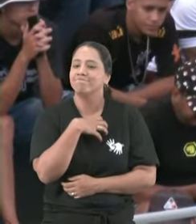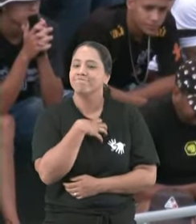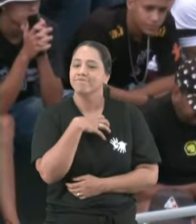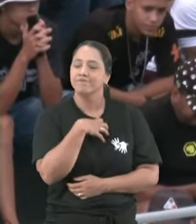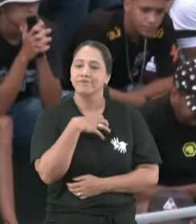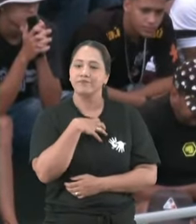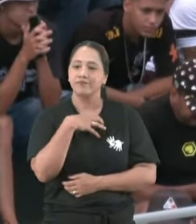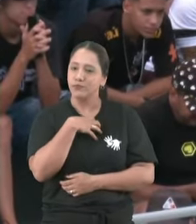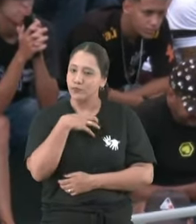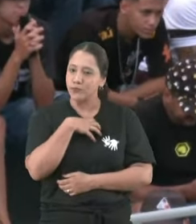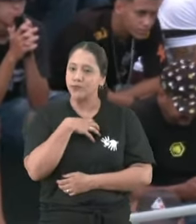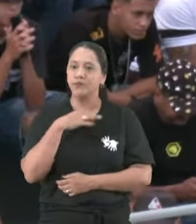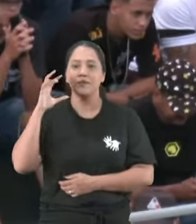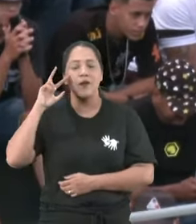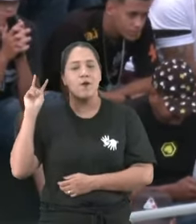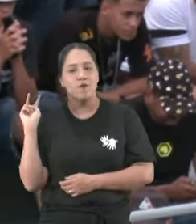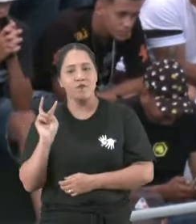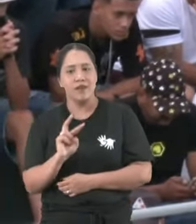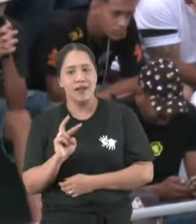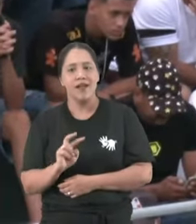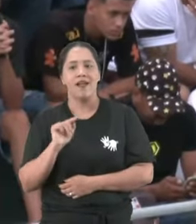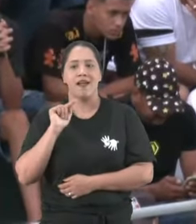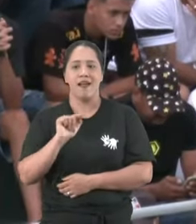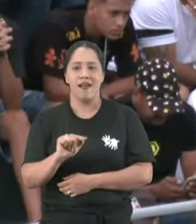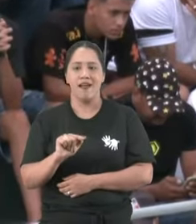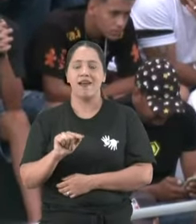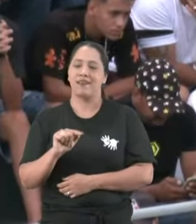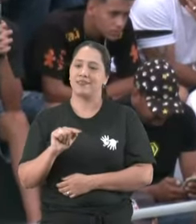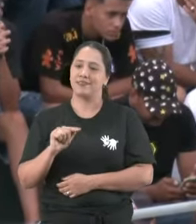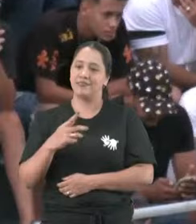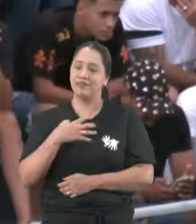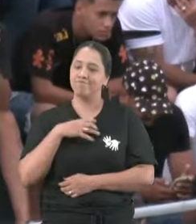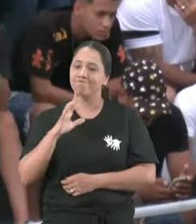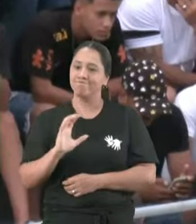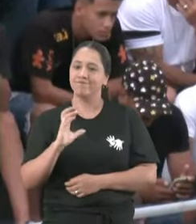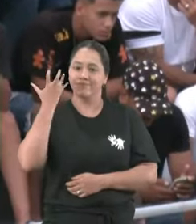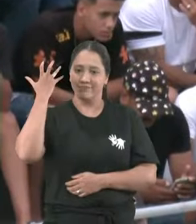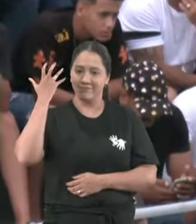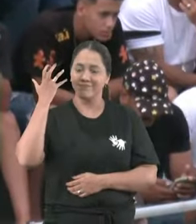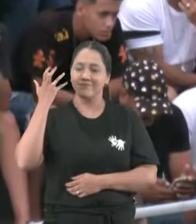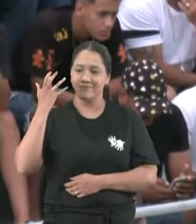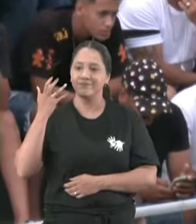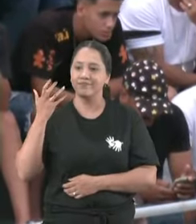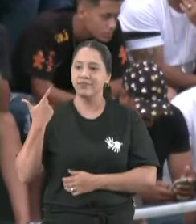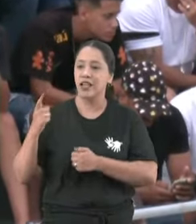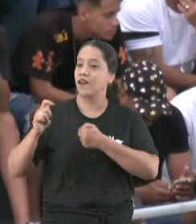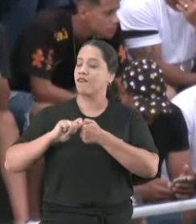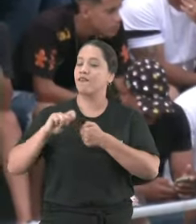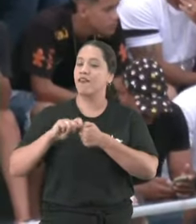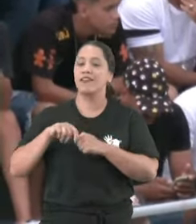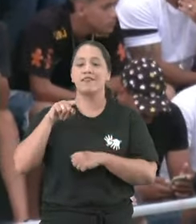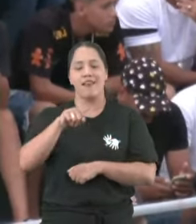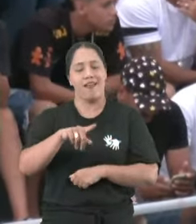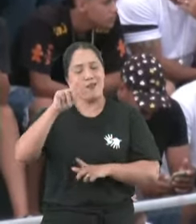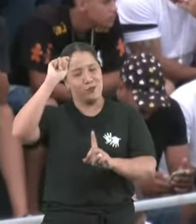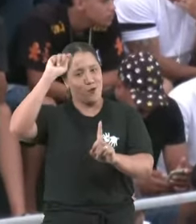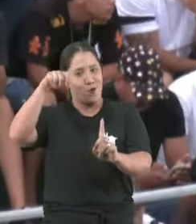a sensibilidade de ver esta situação, de observar essa situação e fazer essa